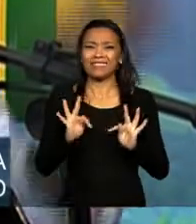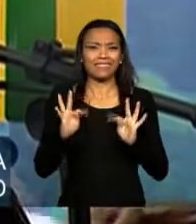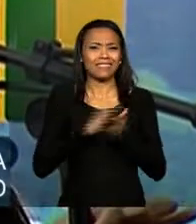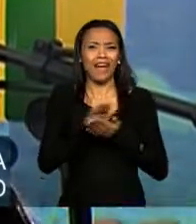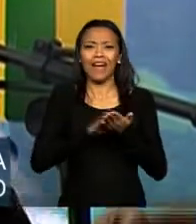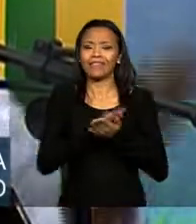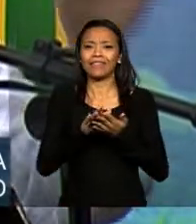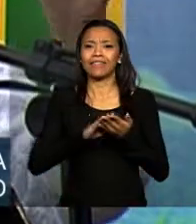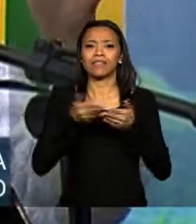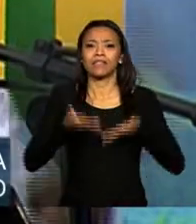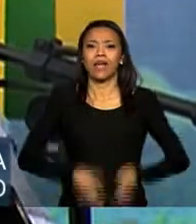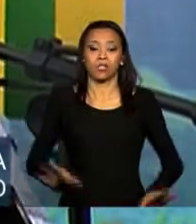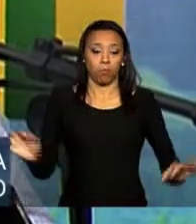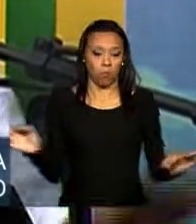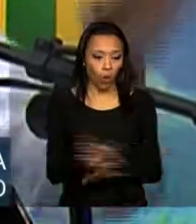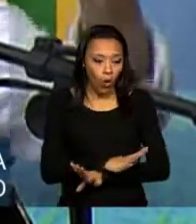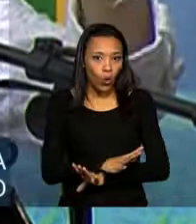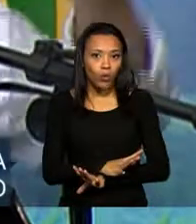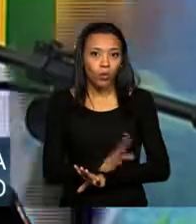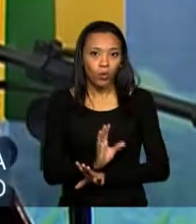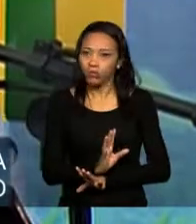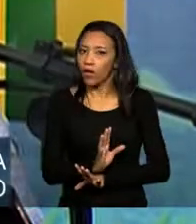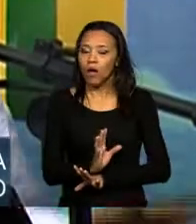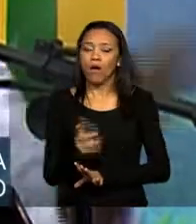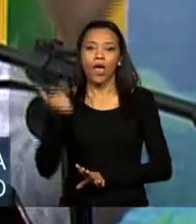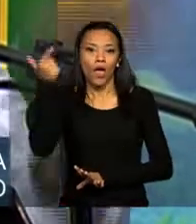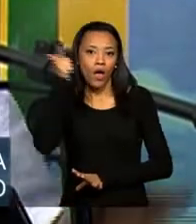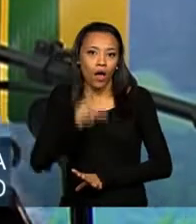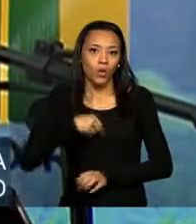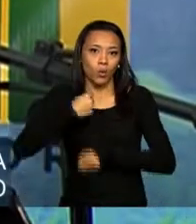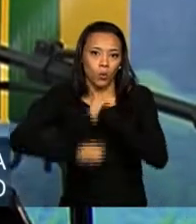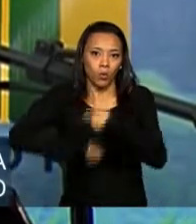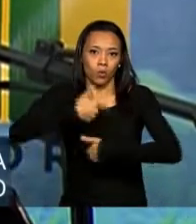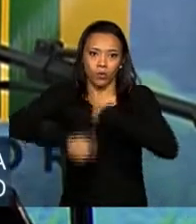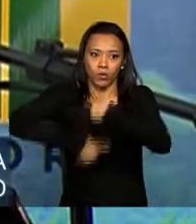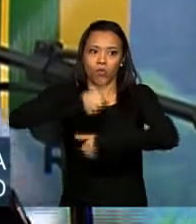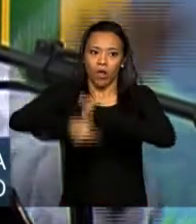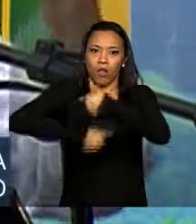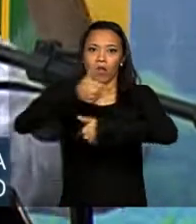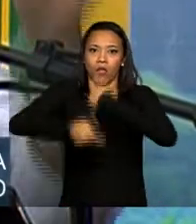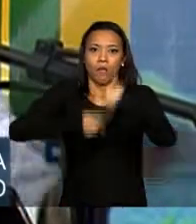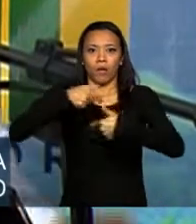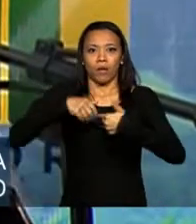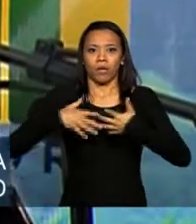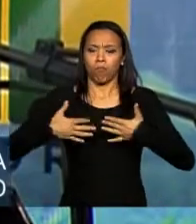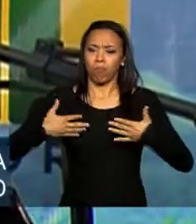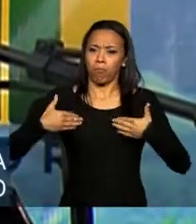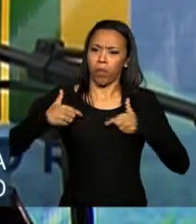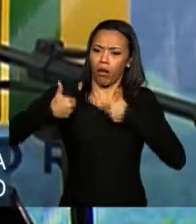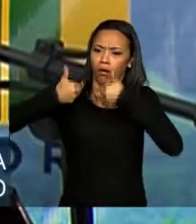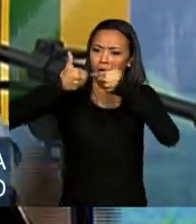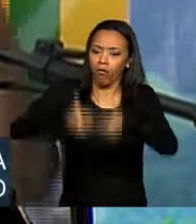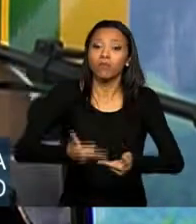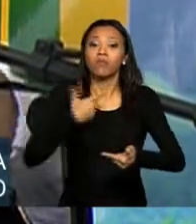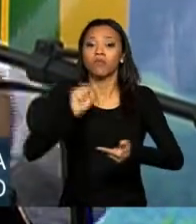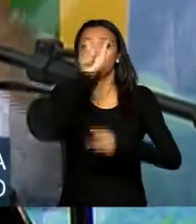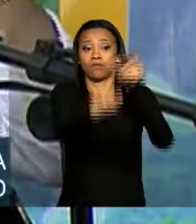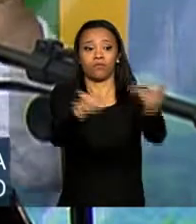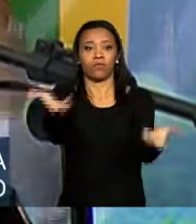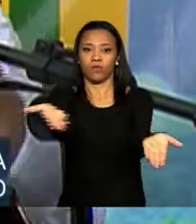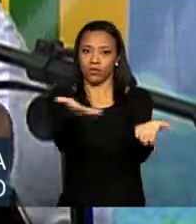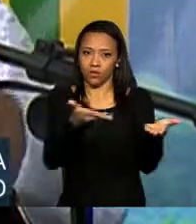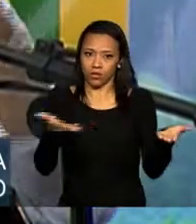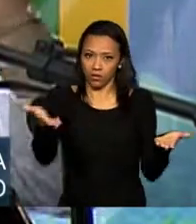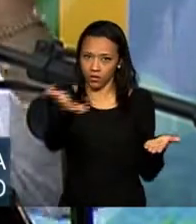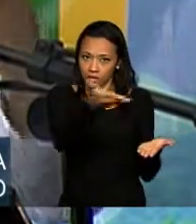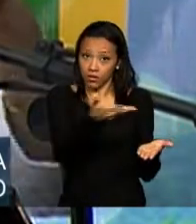pronto tudo é fruto do esforço e do trabalho e esse esforço e esse trabalho é